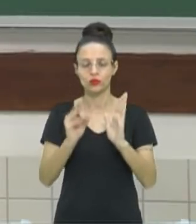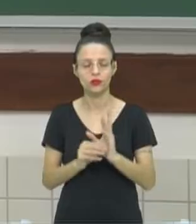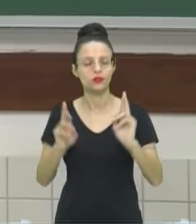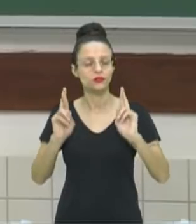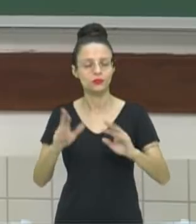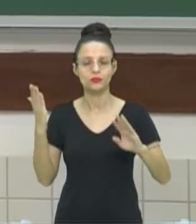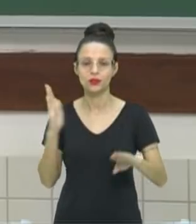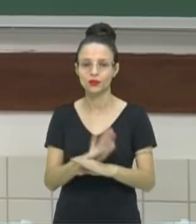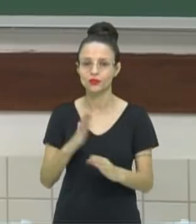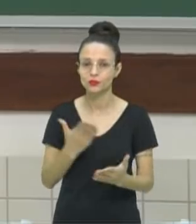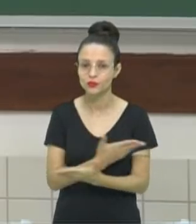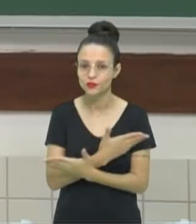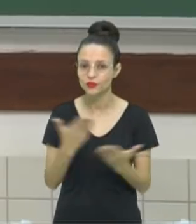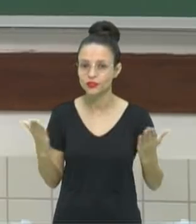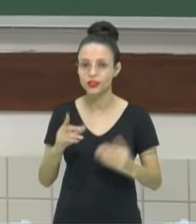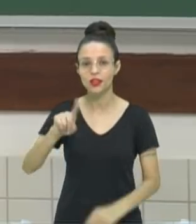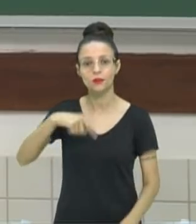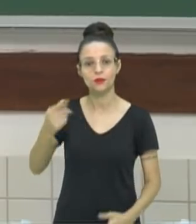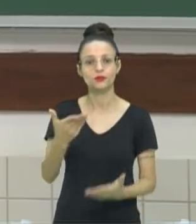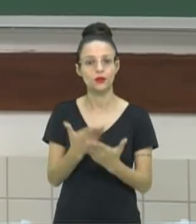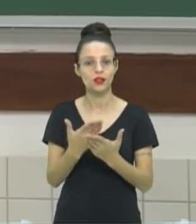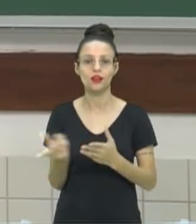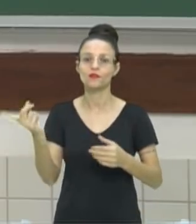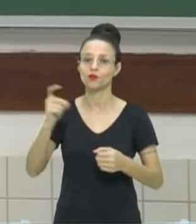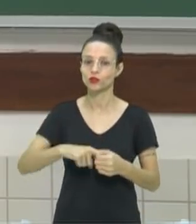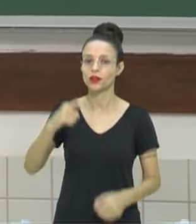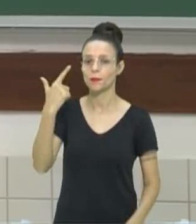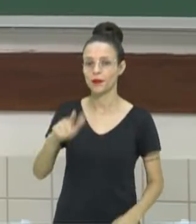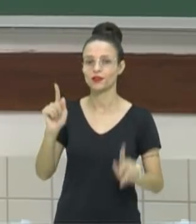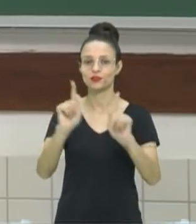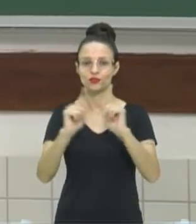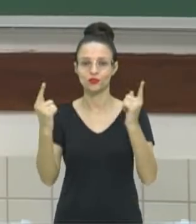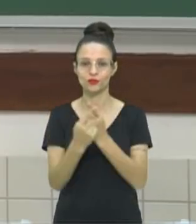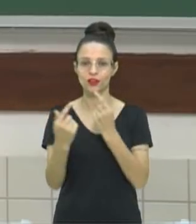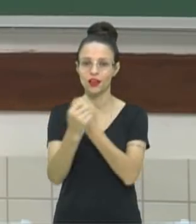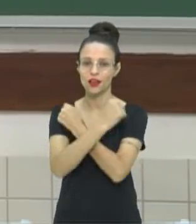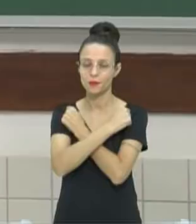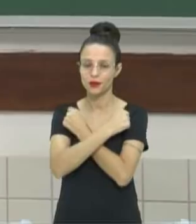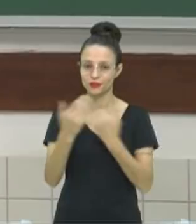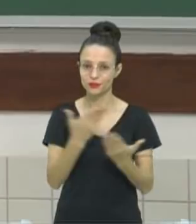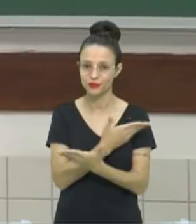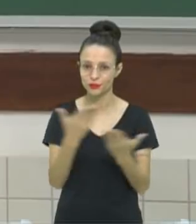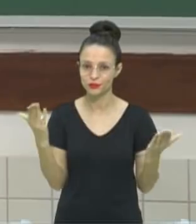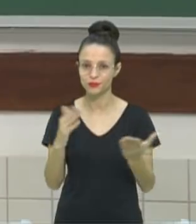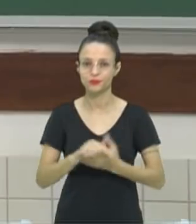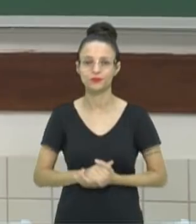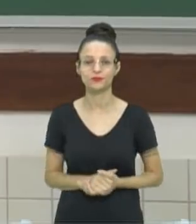contribuído com vocês. E na aula que vem voltamos com mais geografia. Um abraço a todos e até lá.